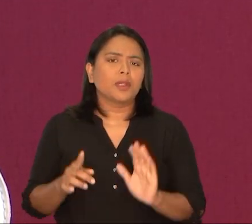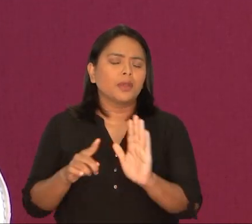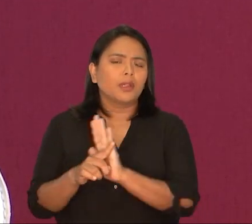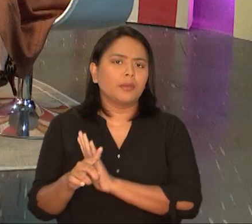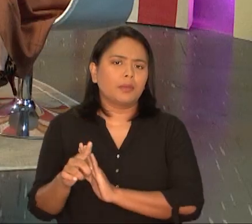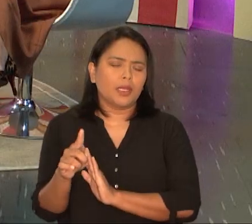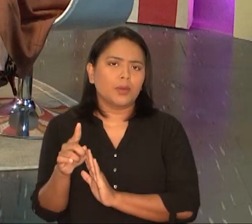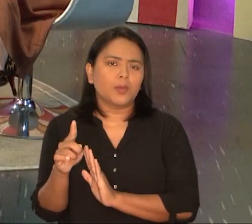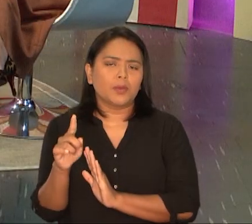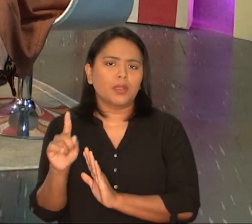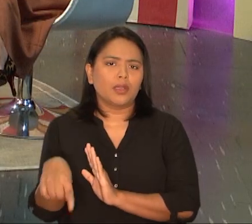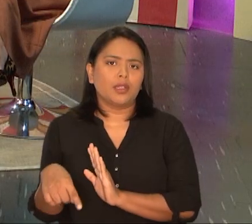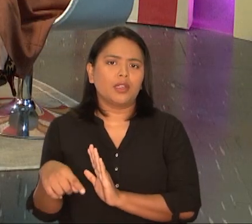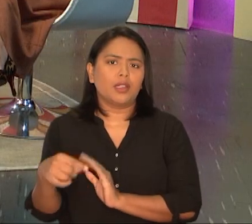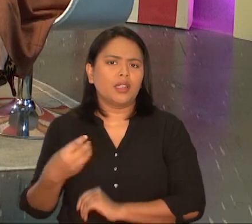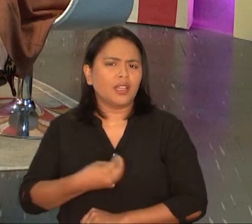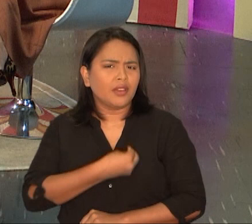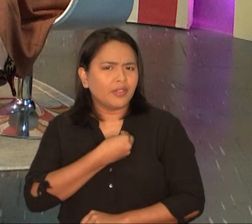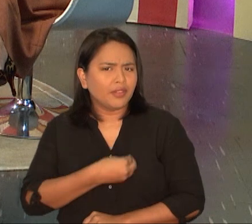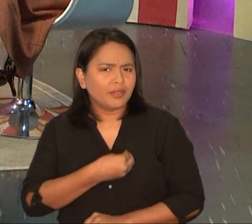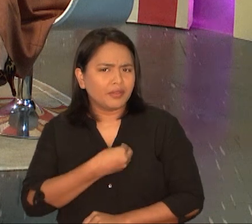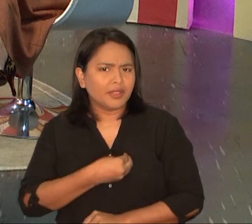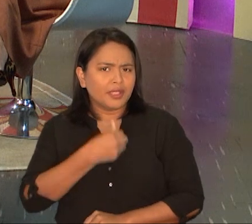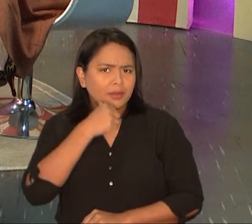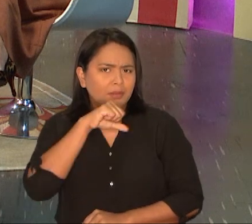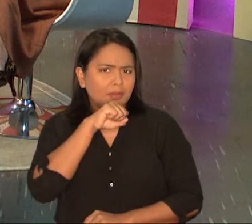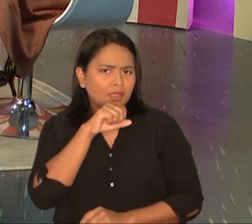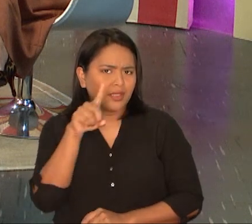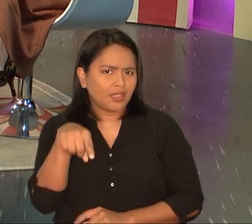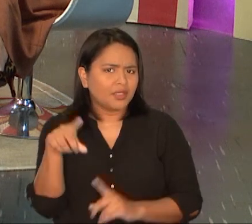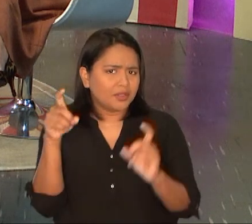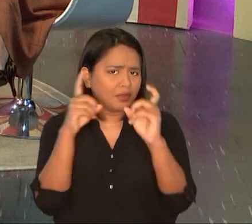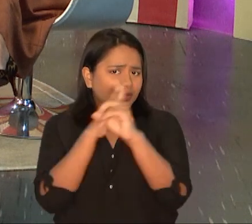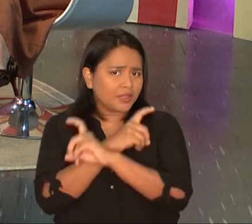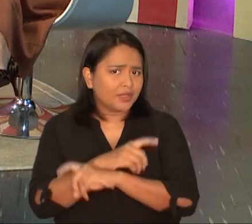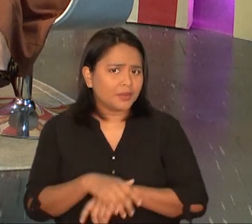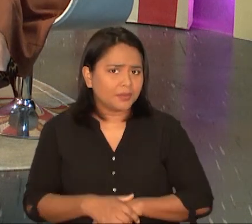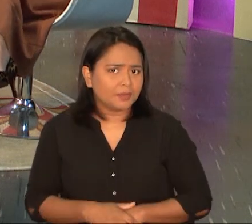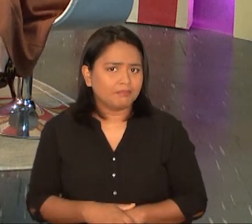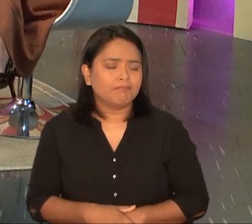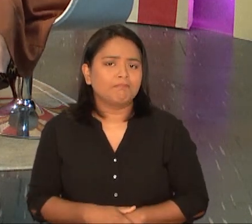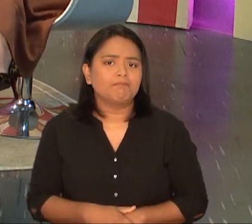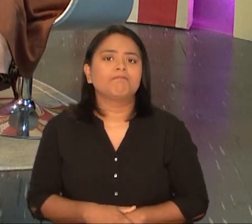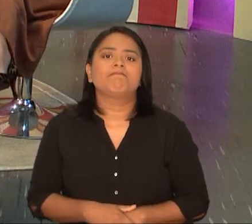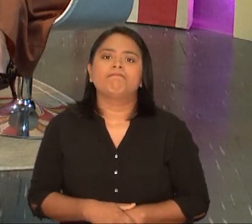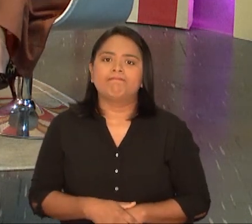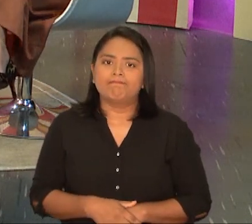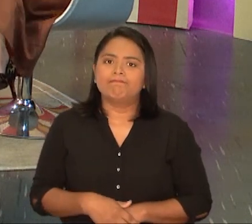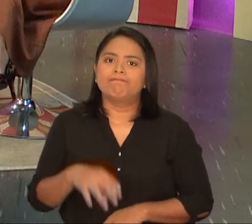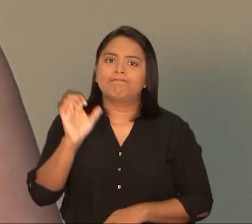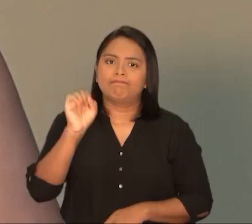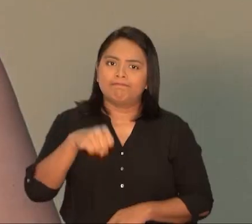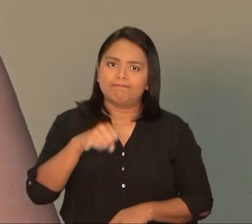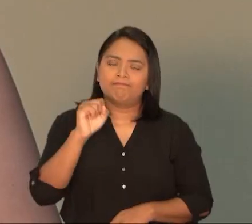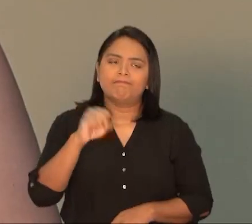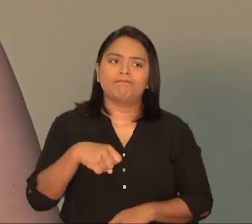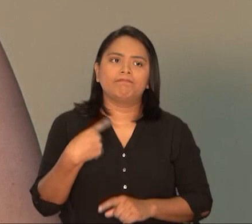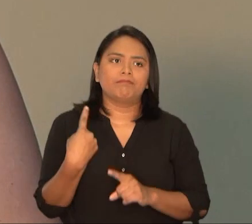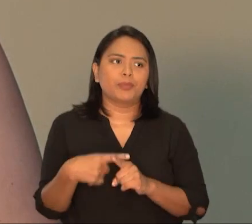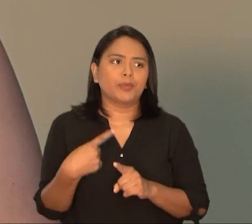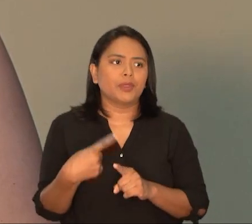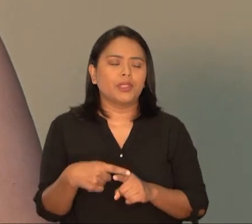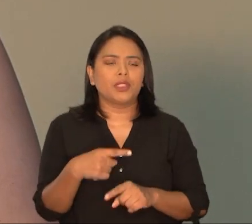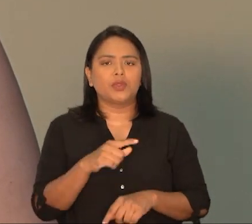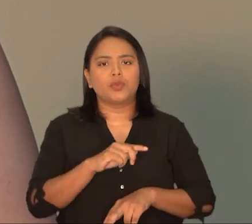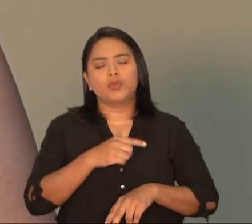é, a vida das mães é um desafio atrás do outro? É um desafio porque exige muita renúncia,